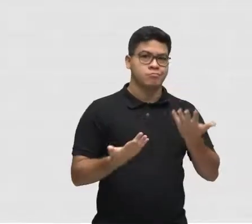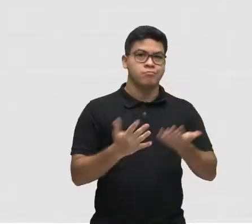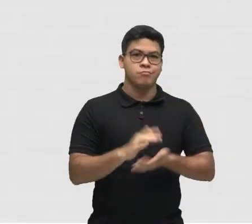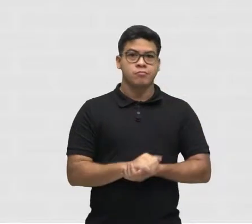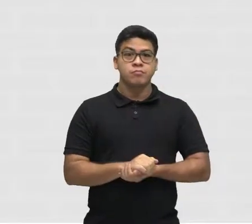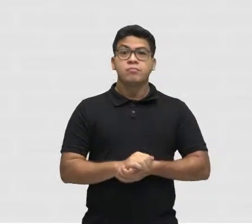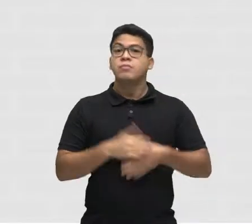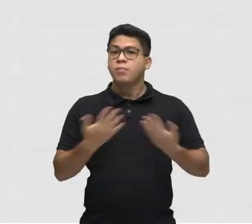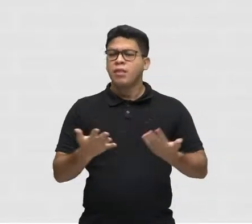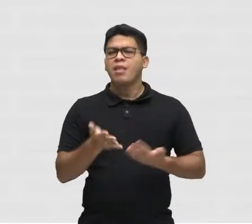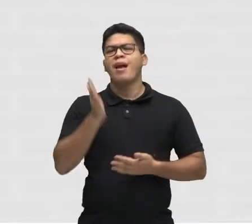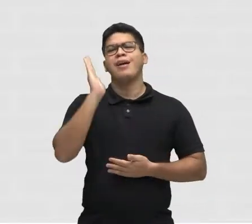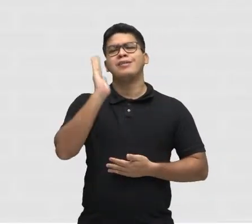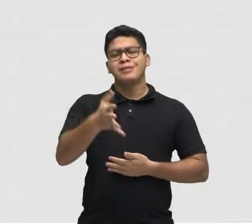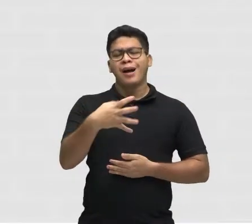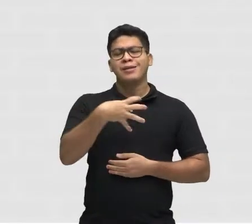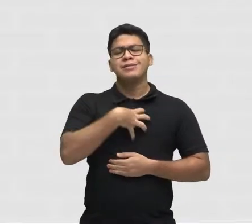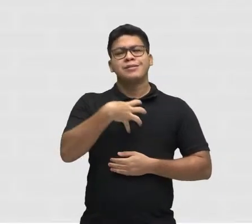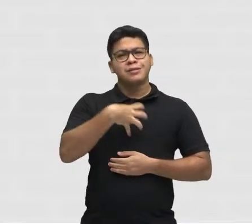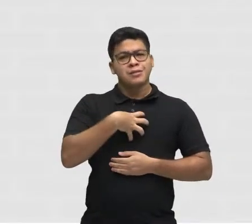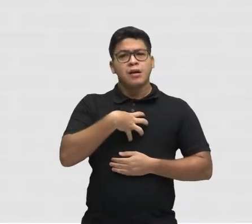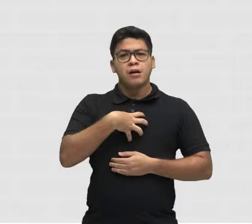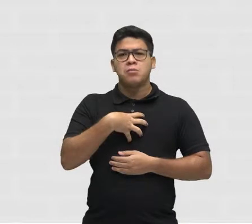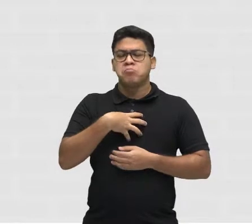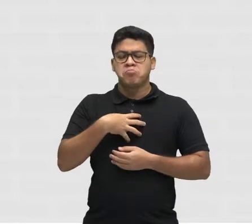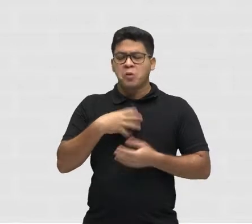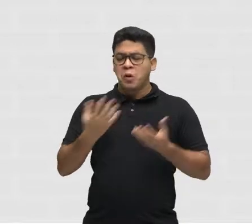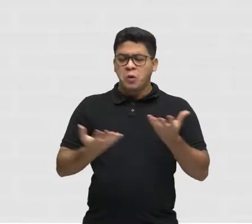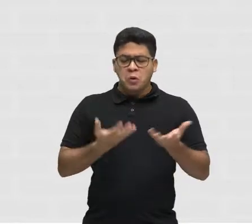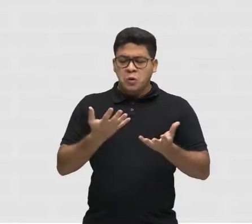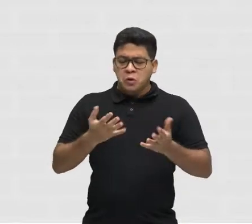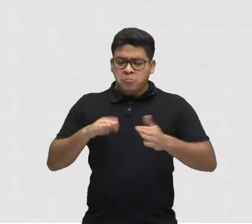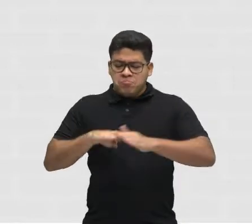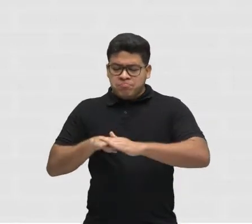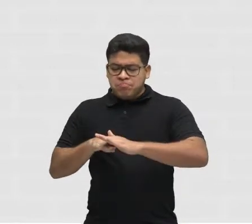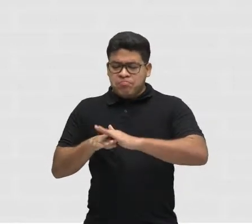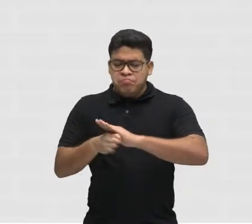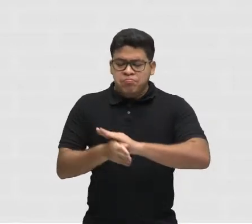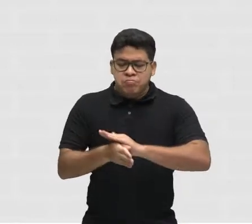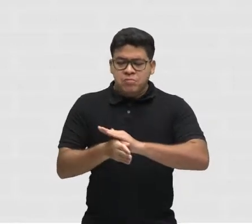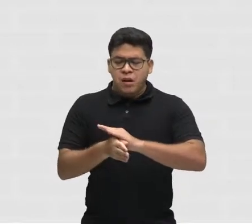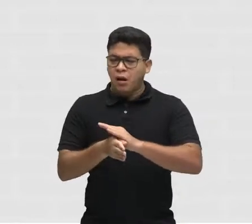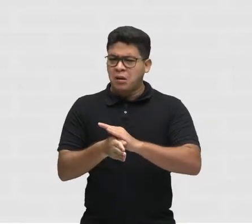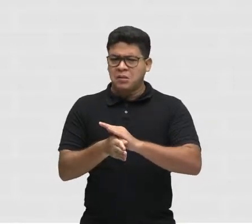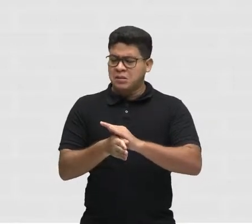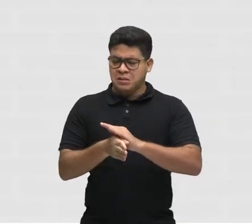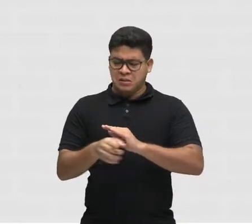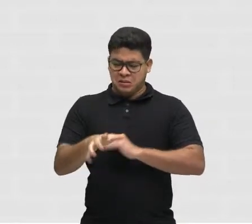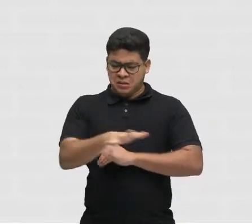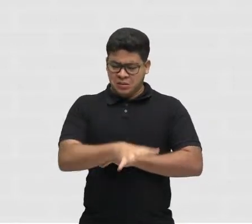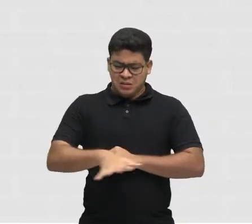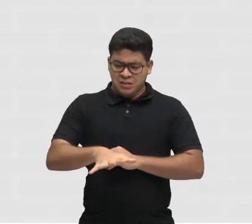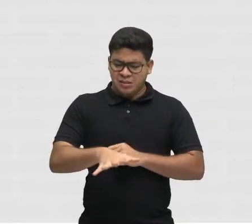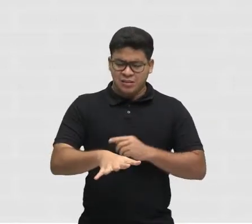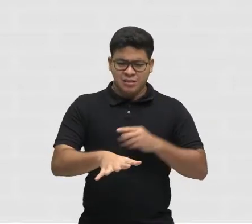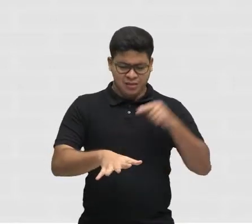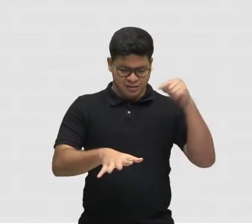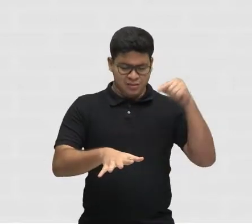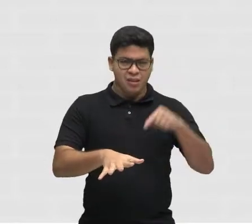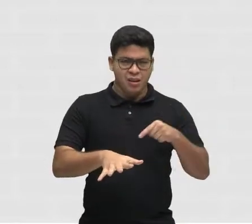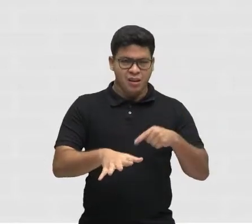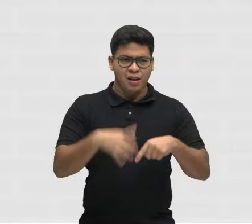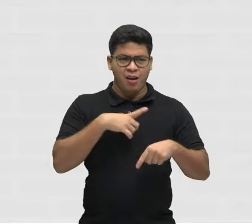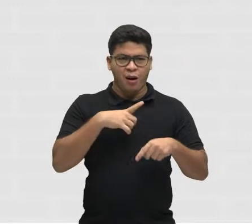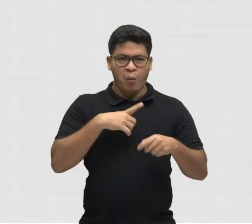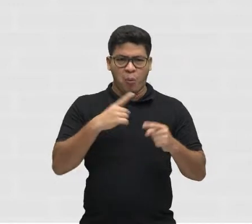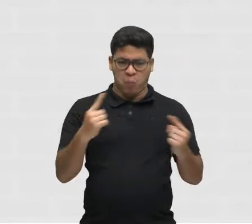já passamos pelo sentimento de não nos encaixarmos. Aquela sensação de, caramba, não faço parte daqui, ou será que faço parte daqui?